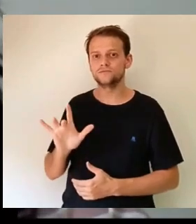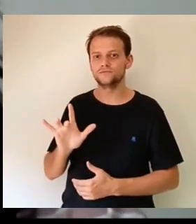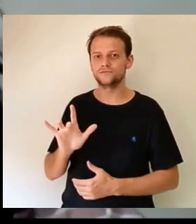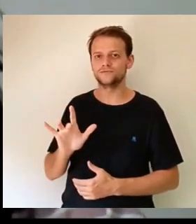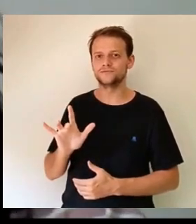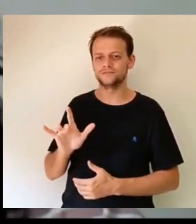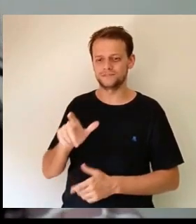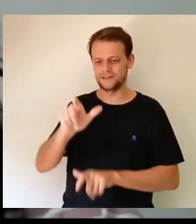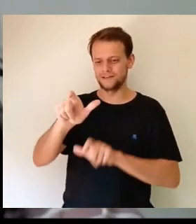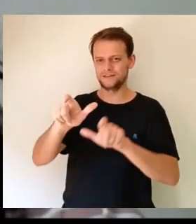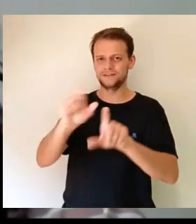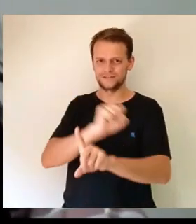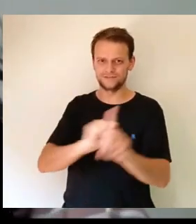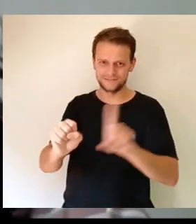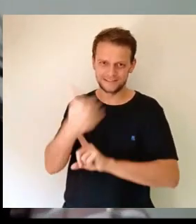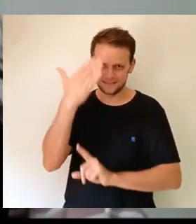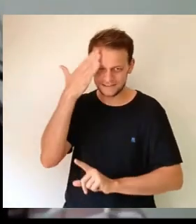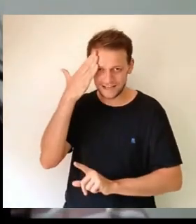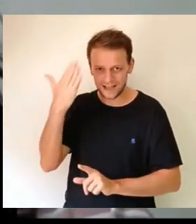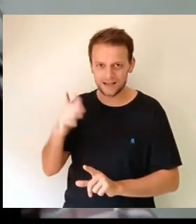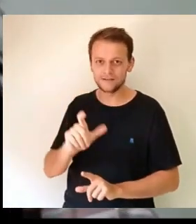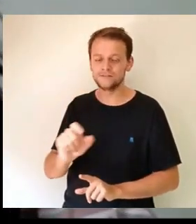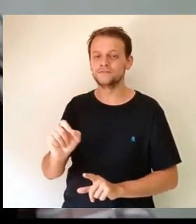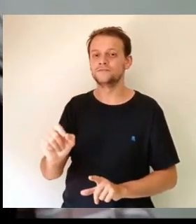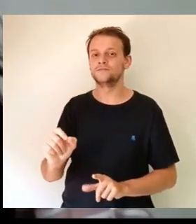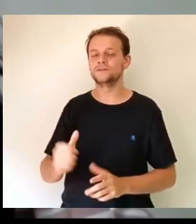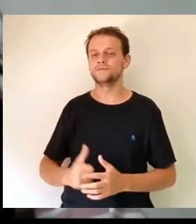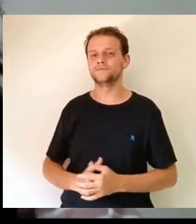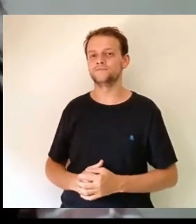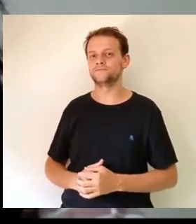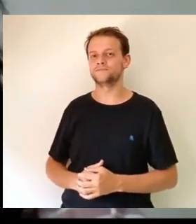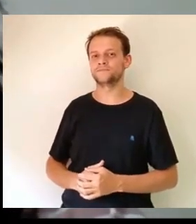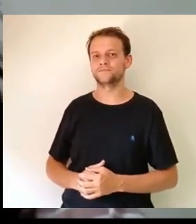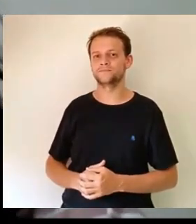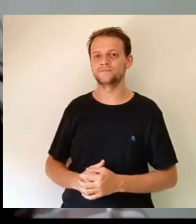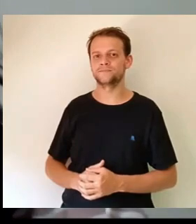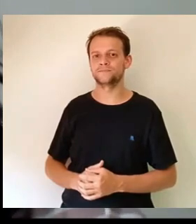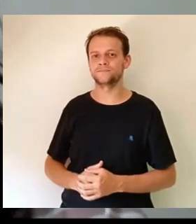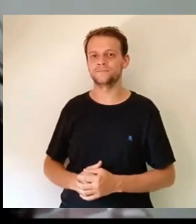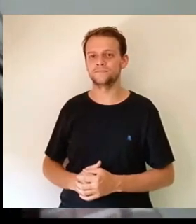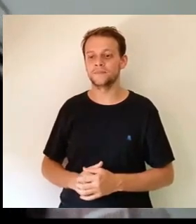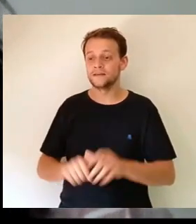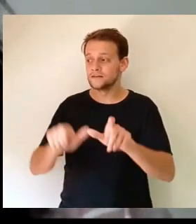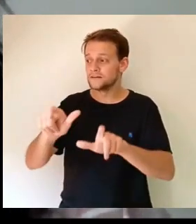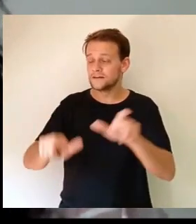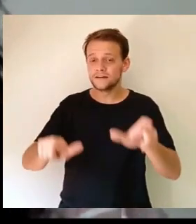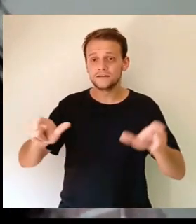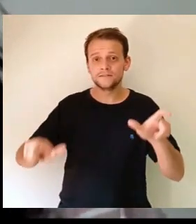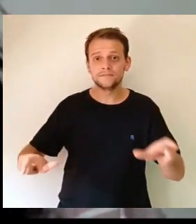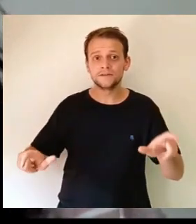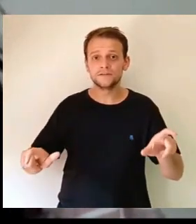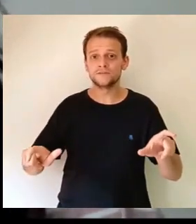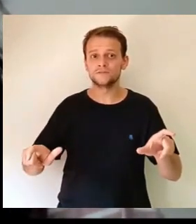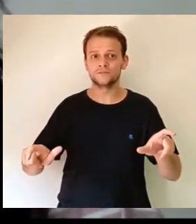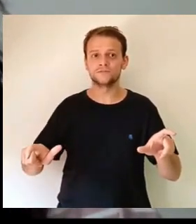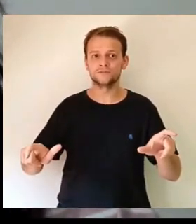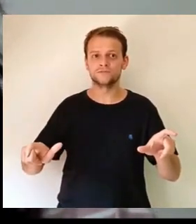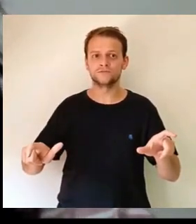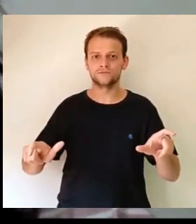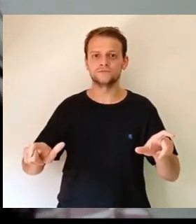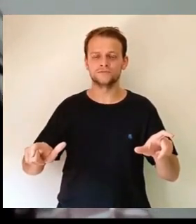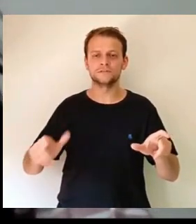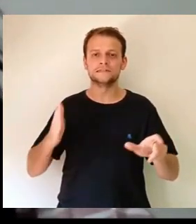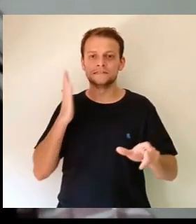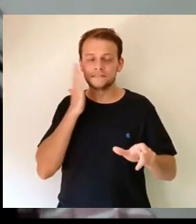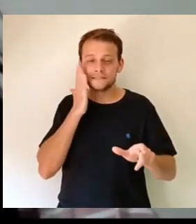através disso, eu não sei se a população sabe e o quanto, né, que as pessoas que